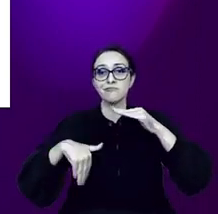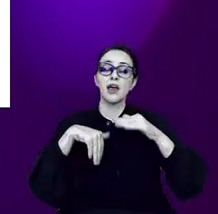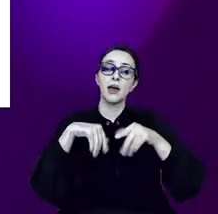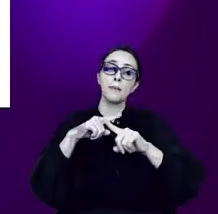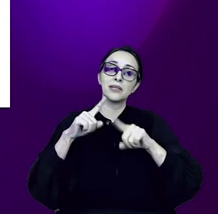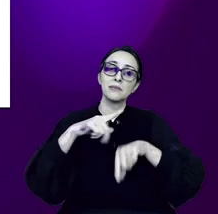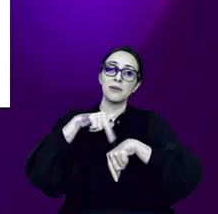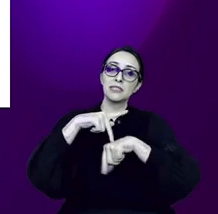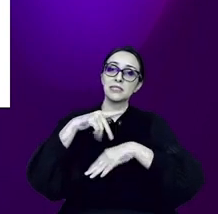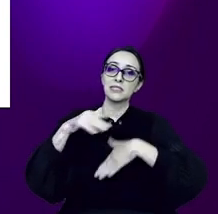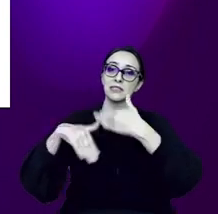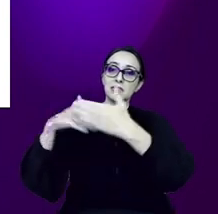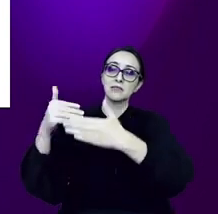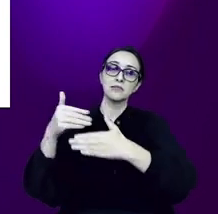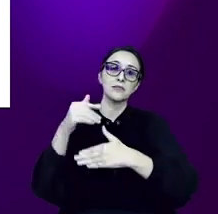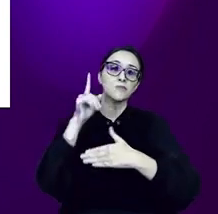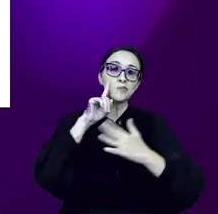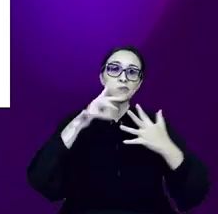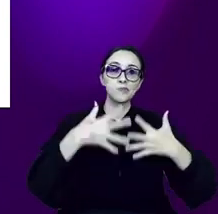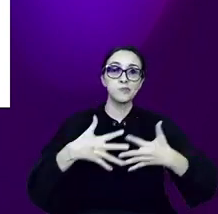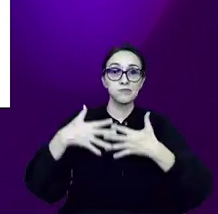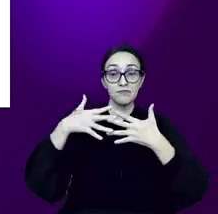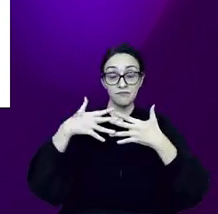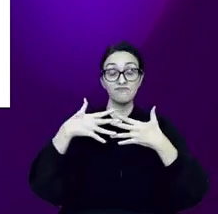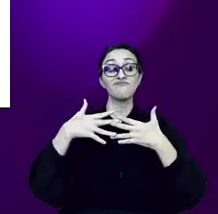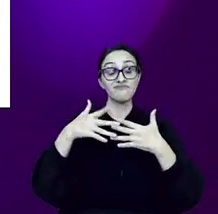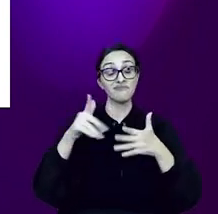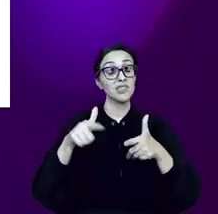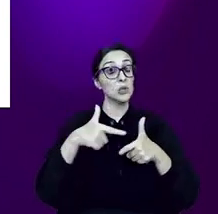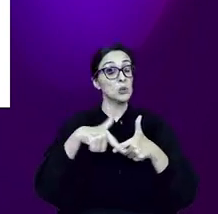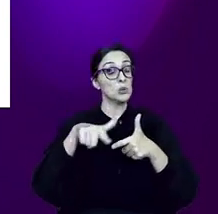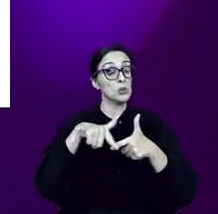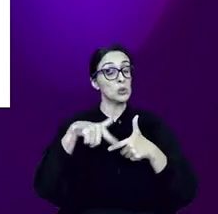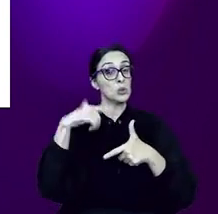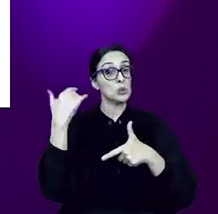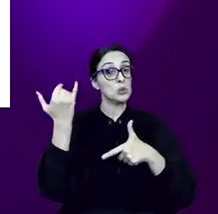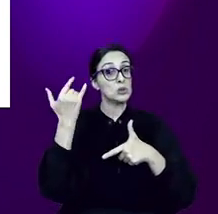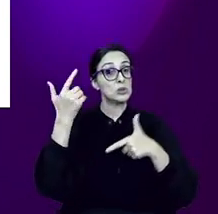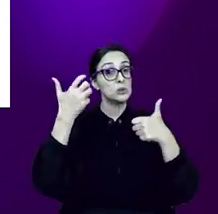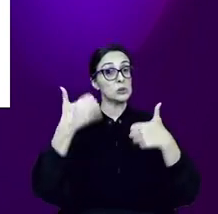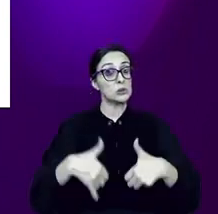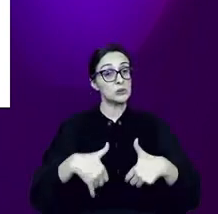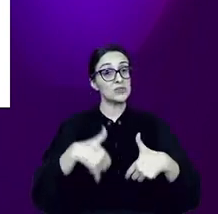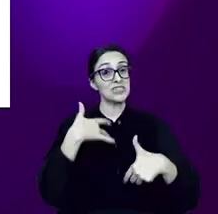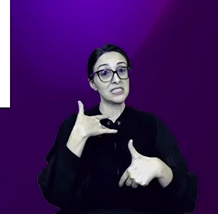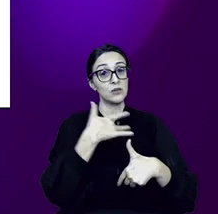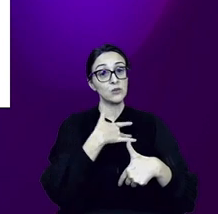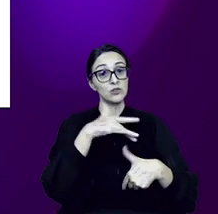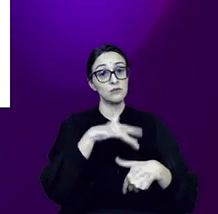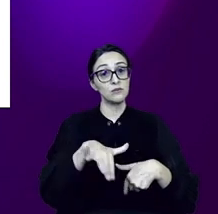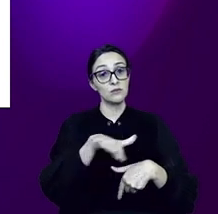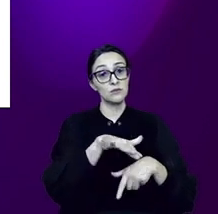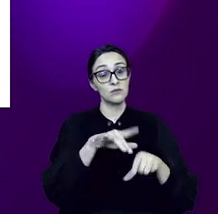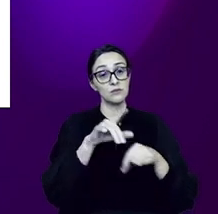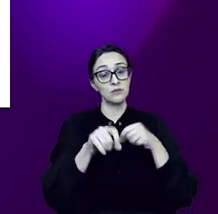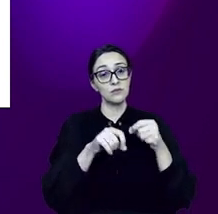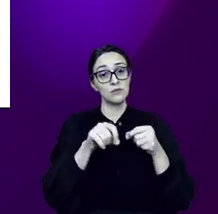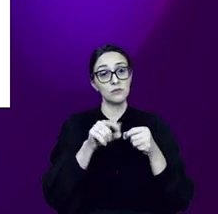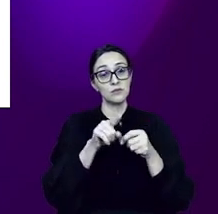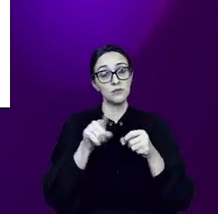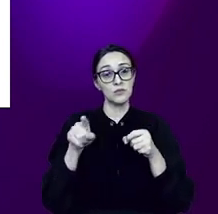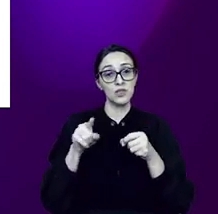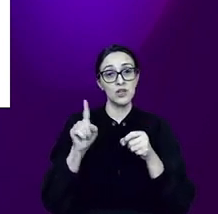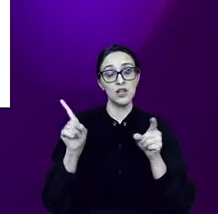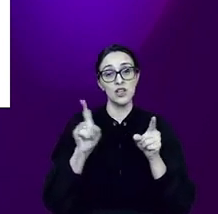países desenvolvidos, como os Estados Unidos, é uma condição extremamente importante em termos de saúde pública, onde